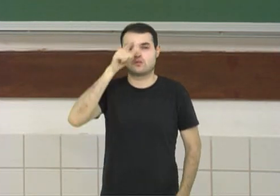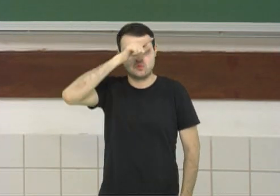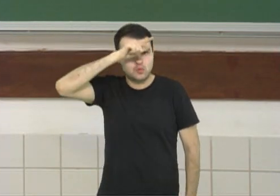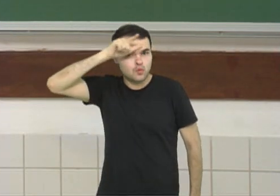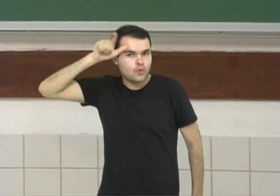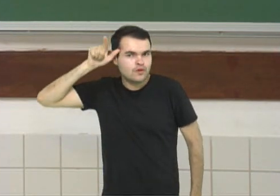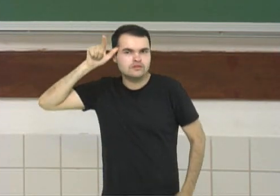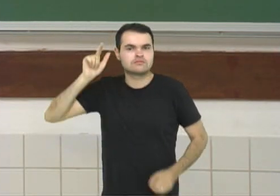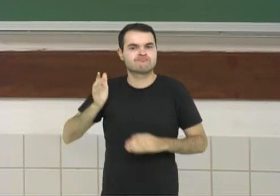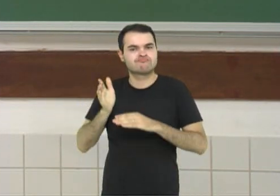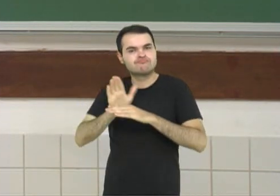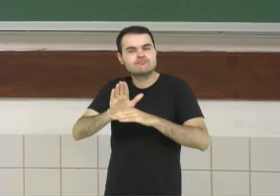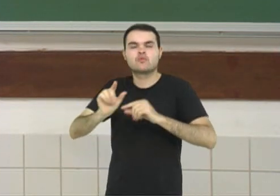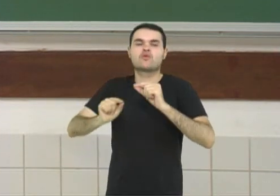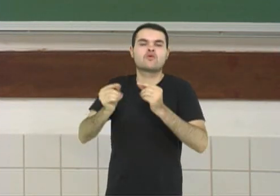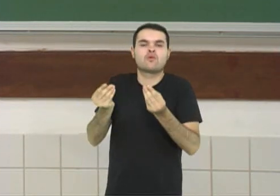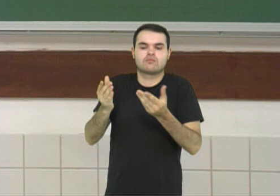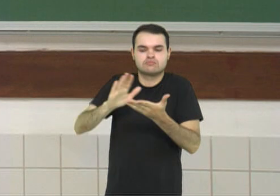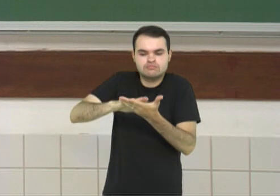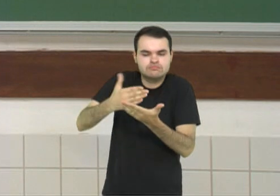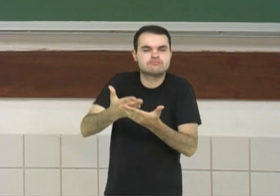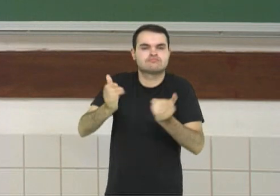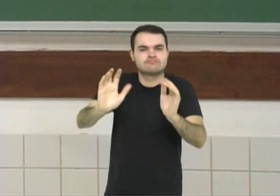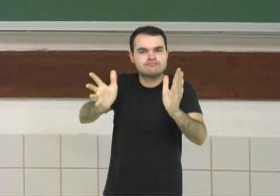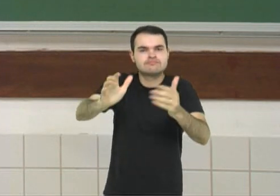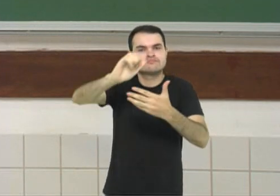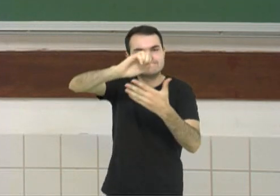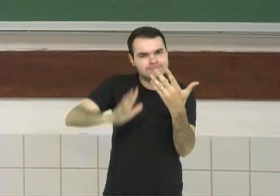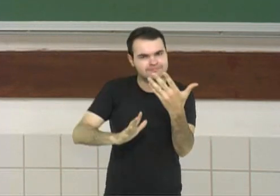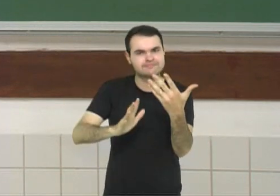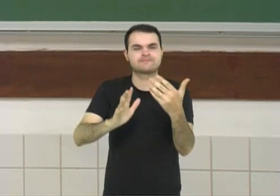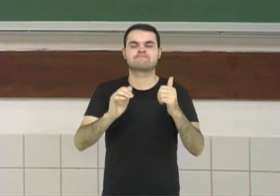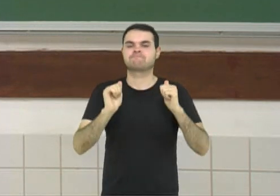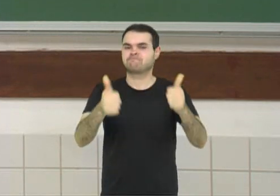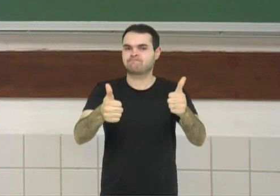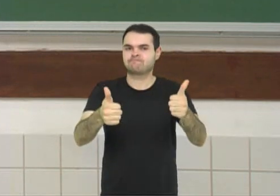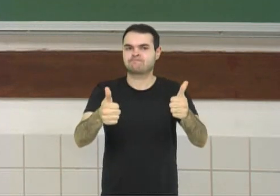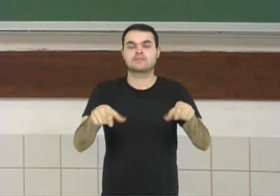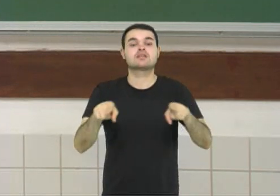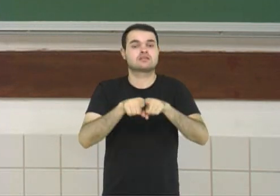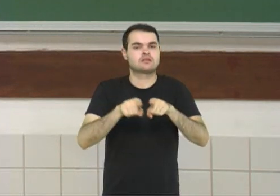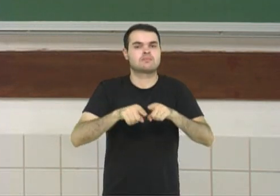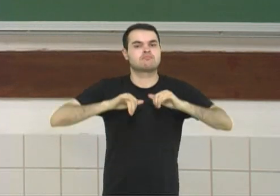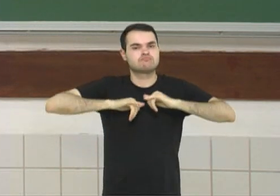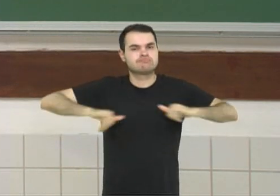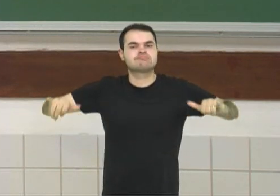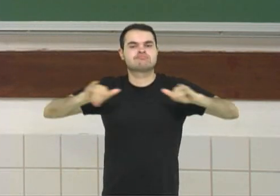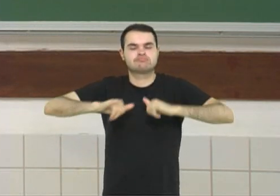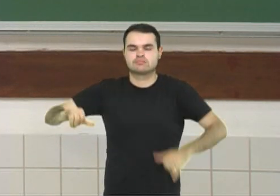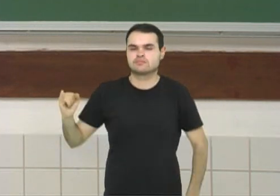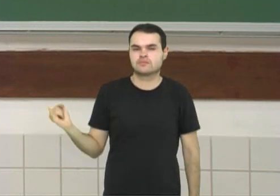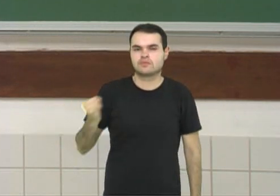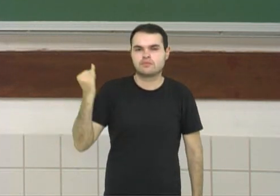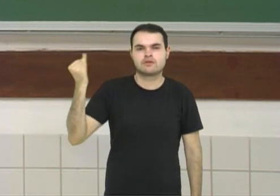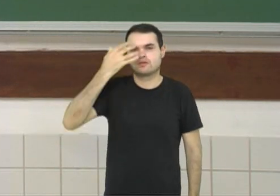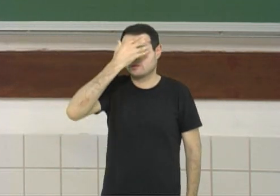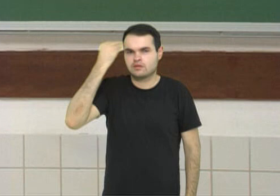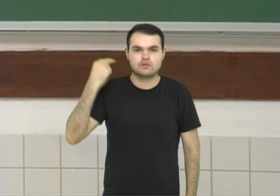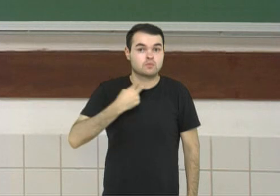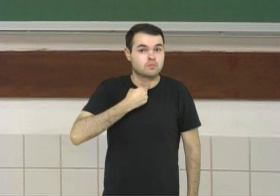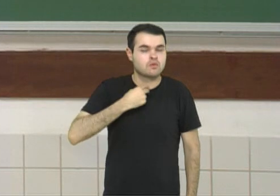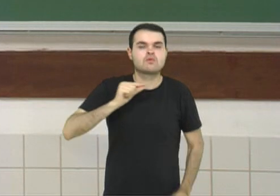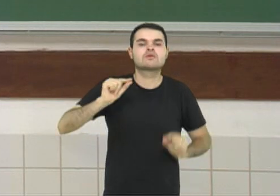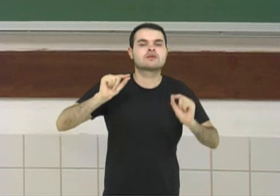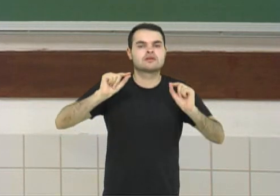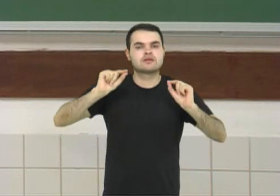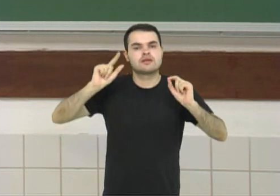nos ajudar interpretando a nossa aula em Libras. Não podemos esquecer dos recados também. Se você não tem acesso